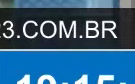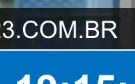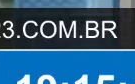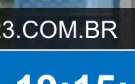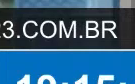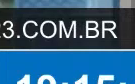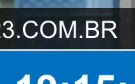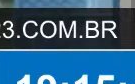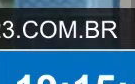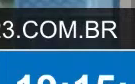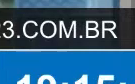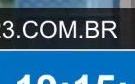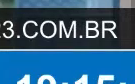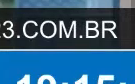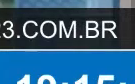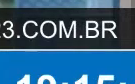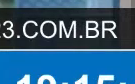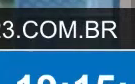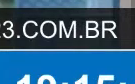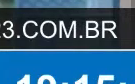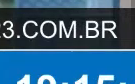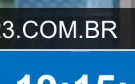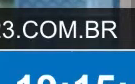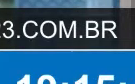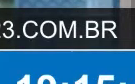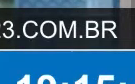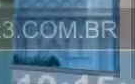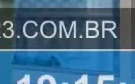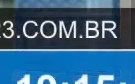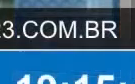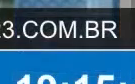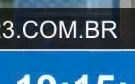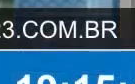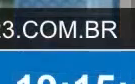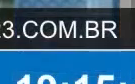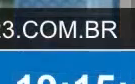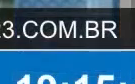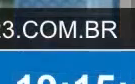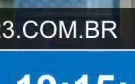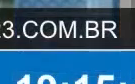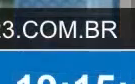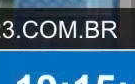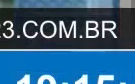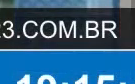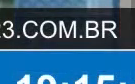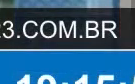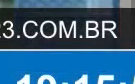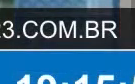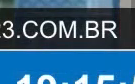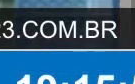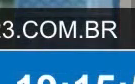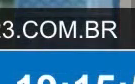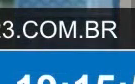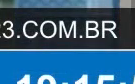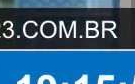O vice-presidente eleito Geraldo Alckmin é um dos principais coordenadores dessa fase de transição, mas que conta com